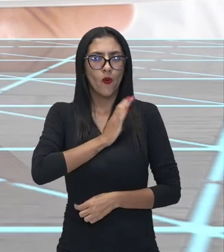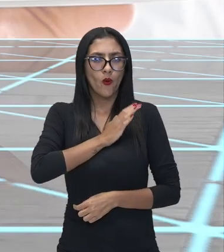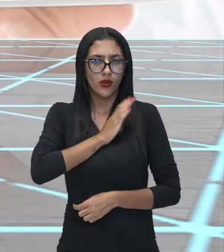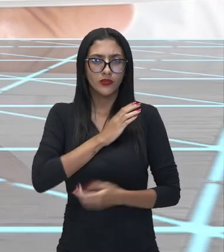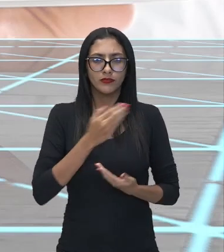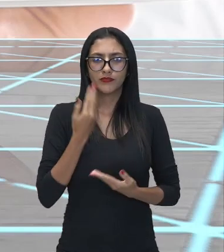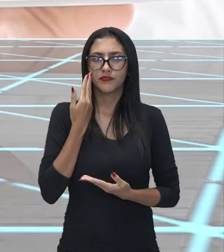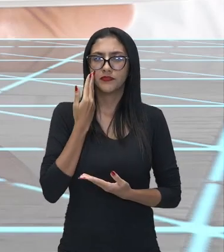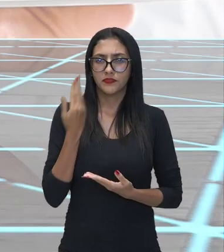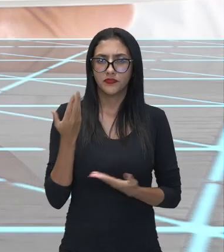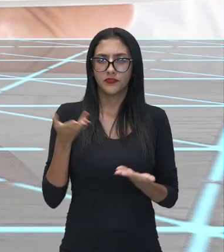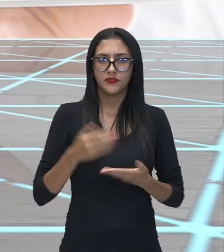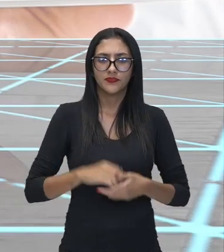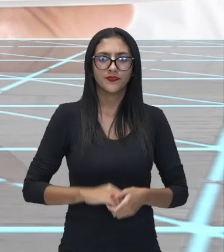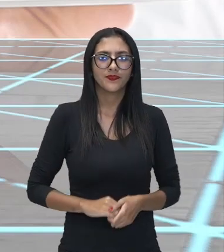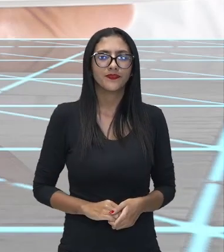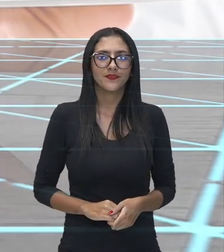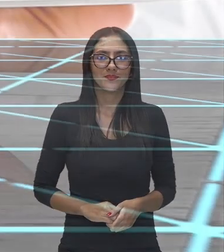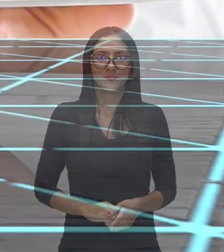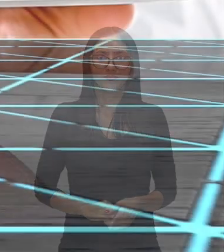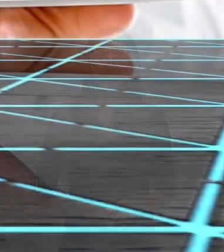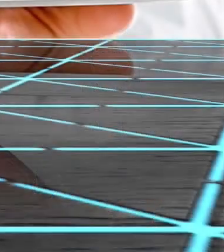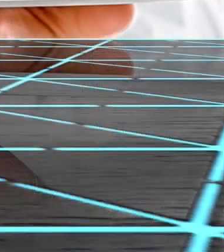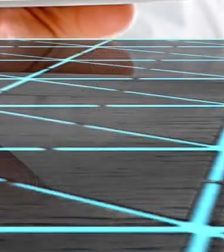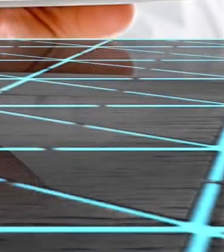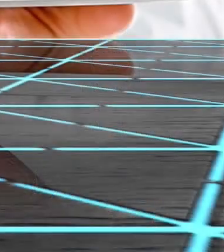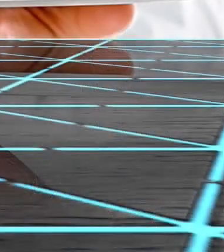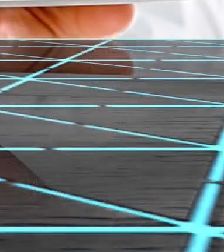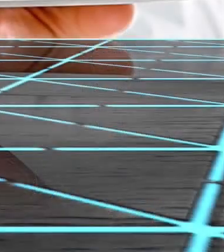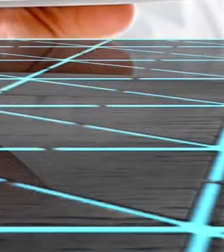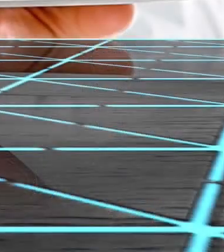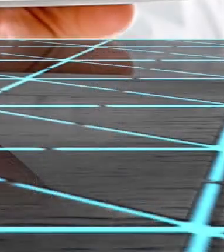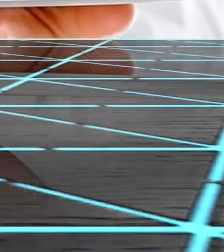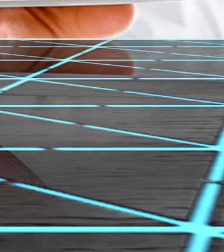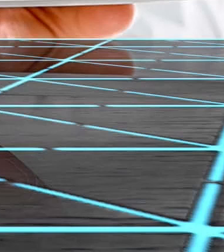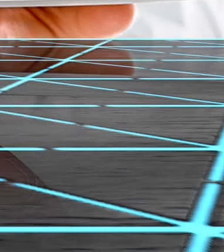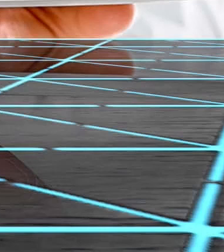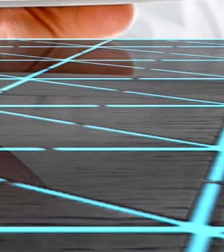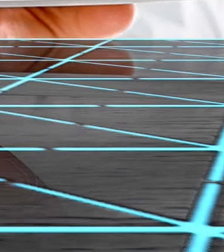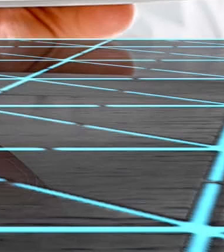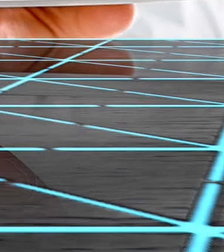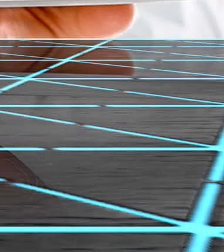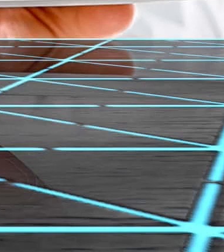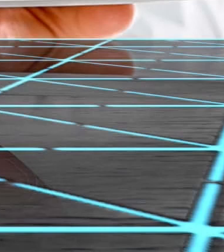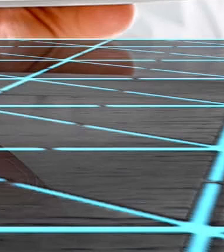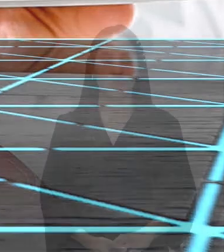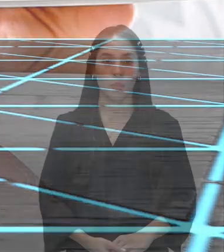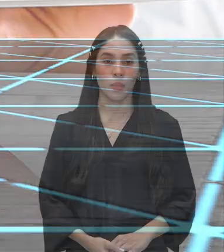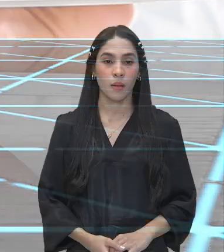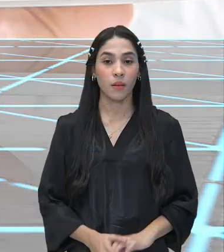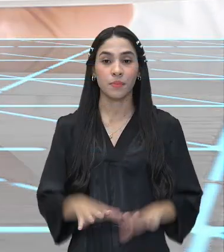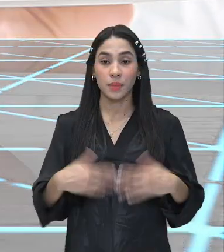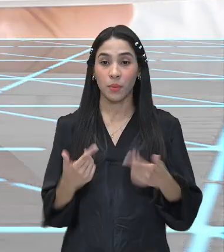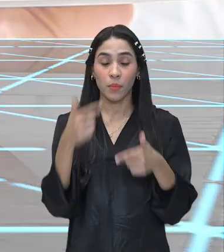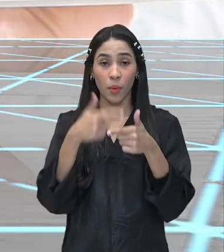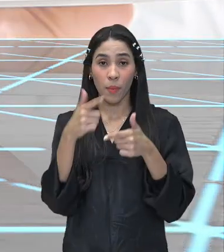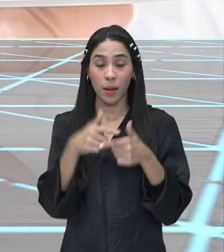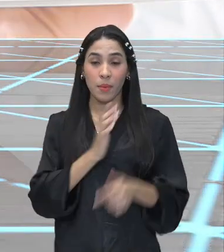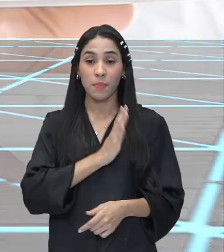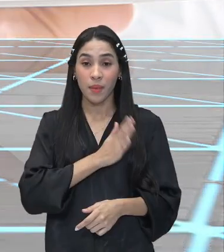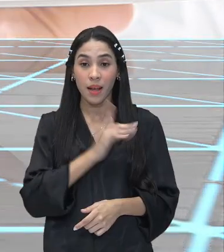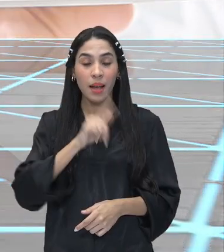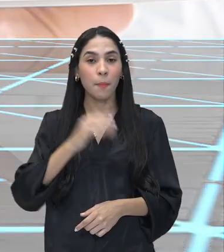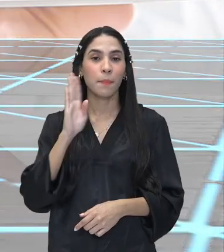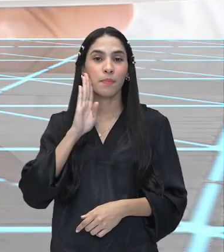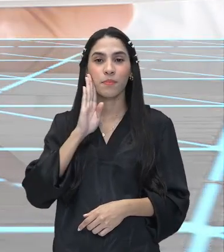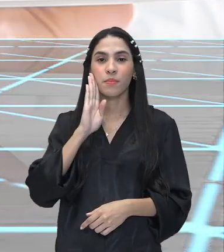vocês estão observando aqui na figura, né? E de acordo com a Organização Mundial de Saúde, as doenças cardiovasculares, elas são a principal